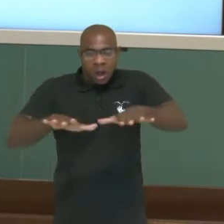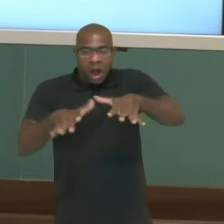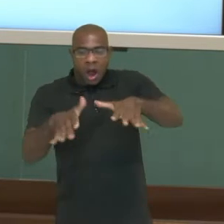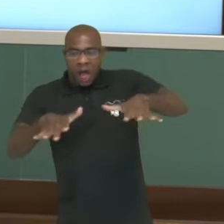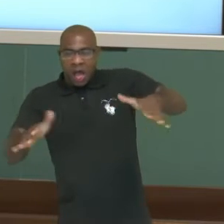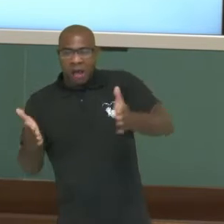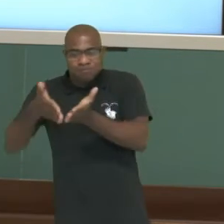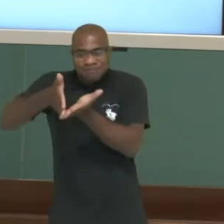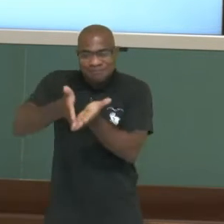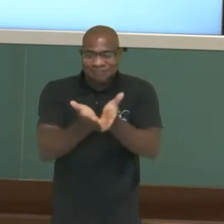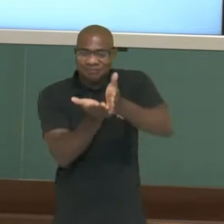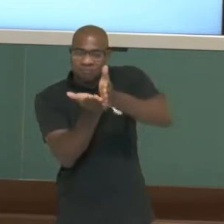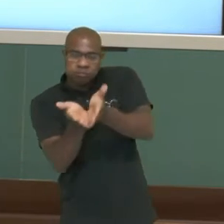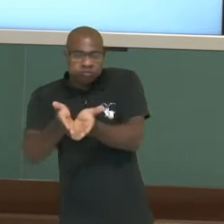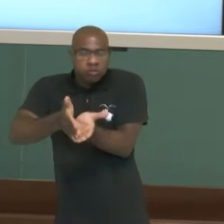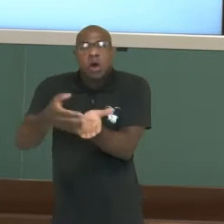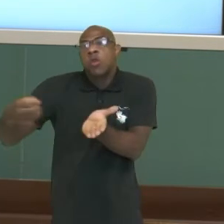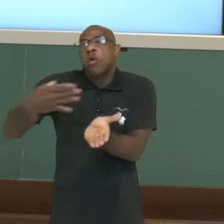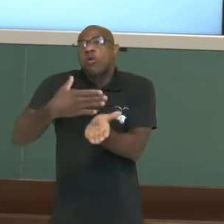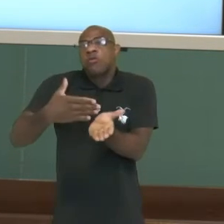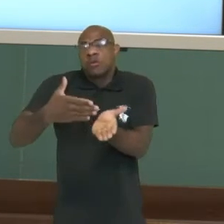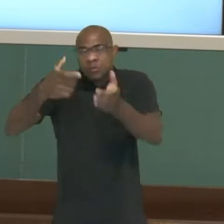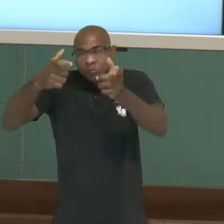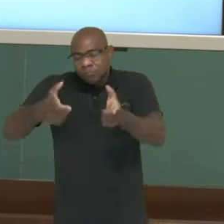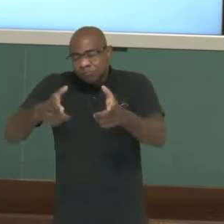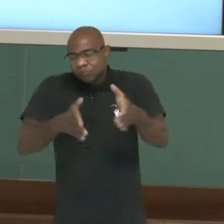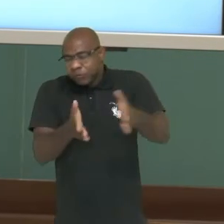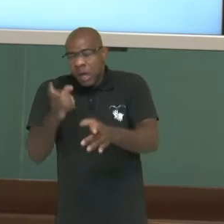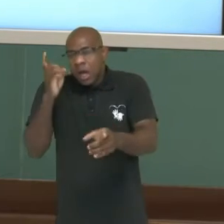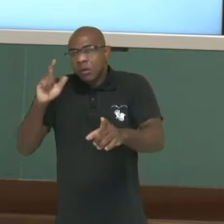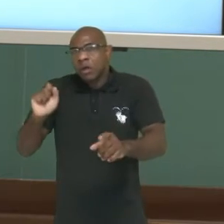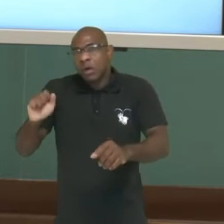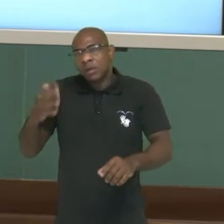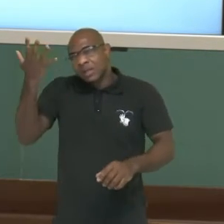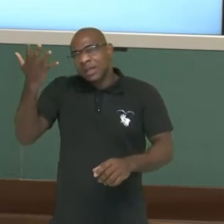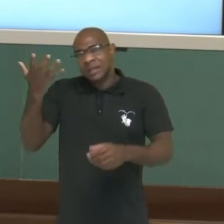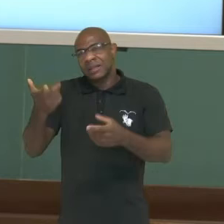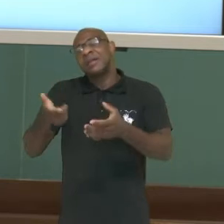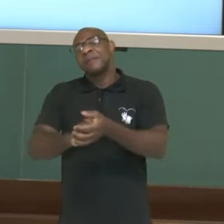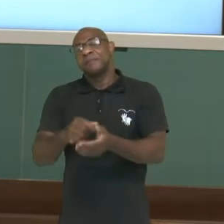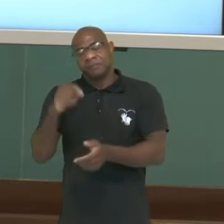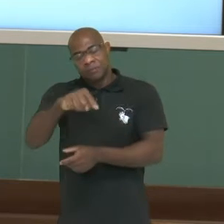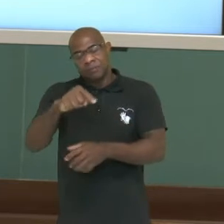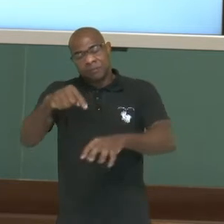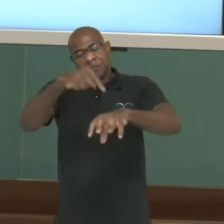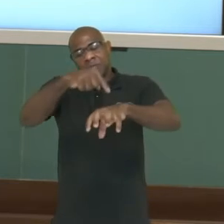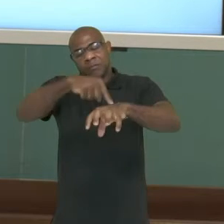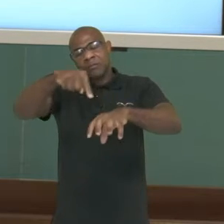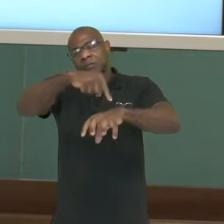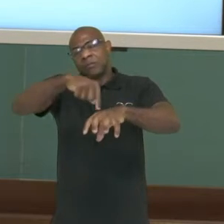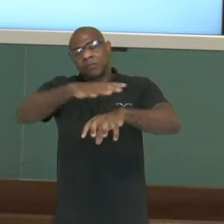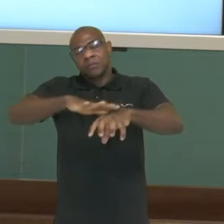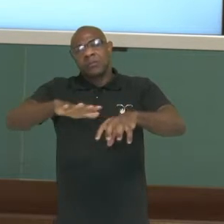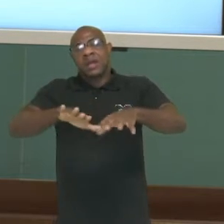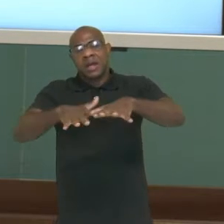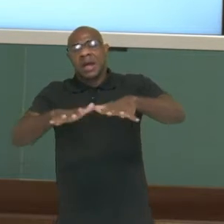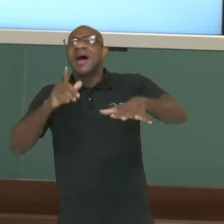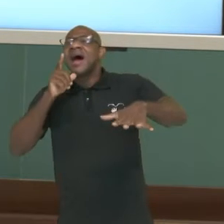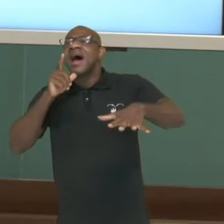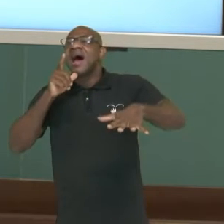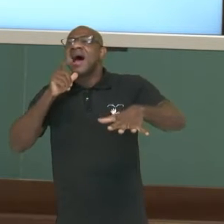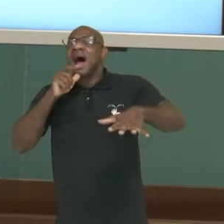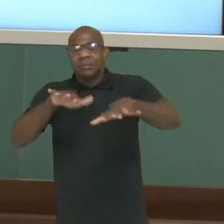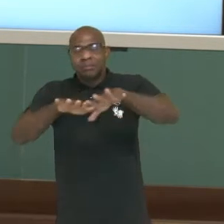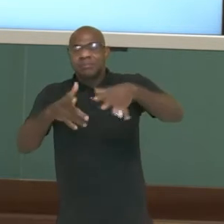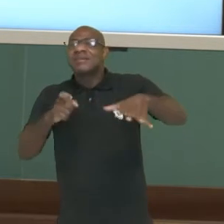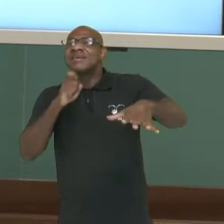né, a partir do degelo, né, quando acontece então da diminuição da camada superficial de gelo lá na região